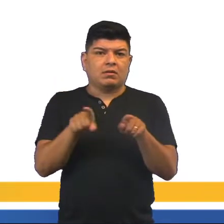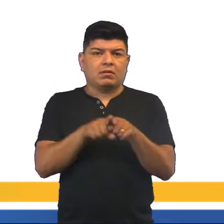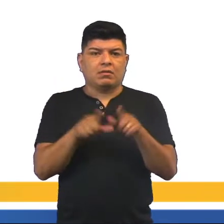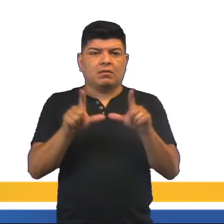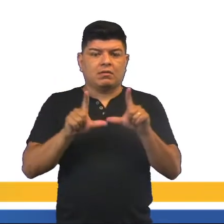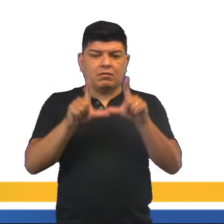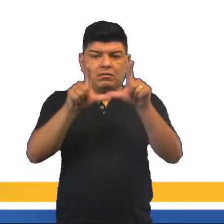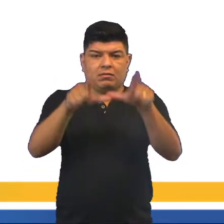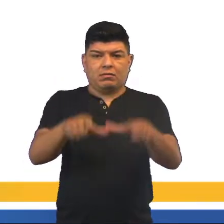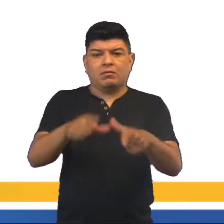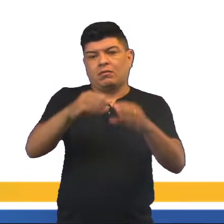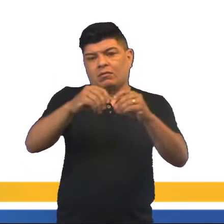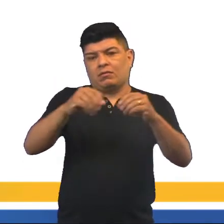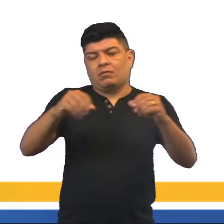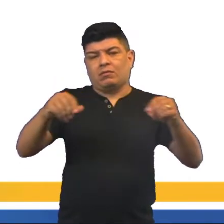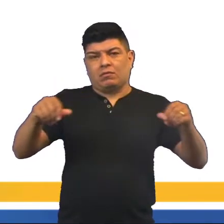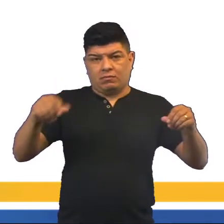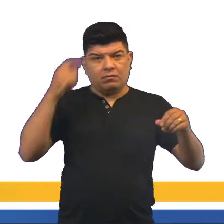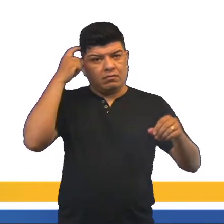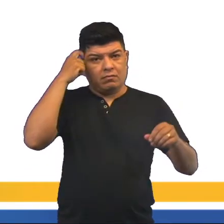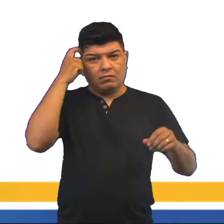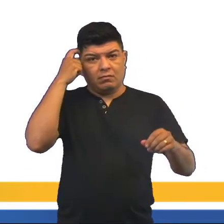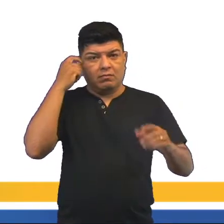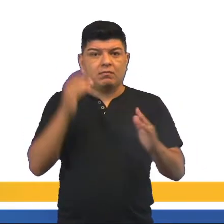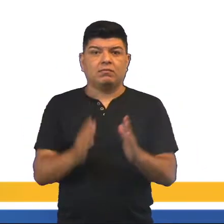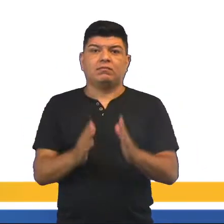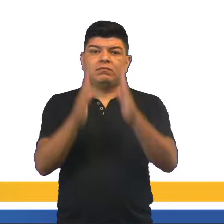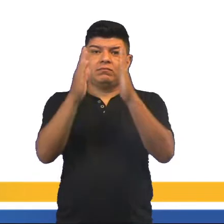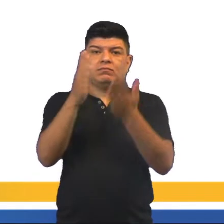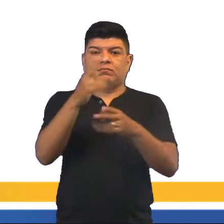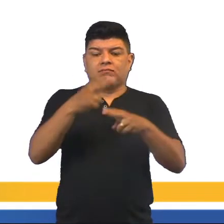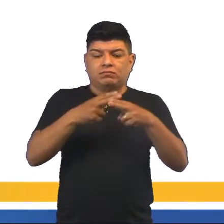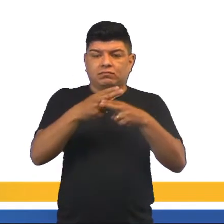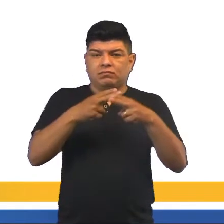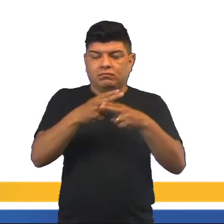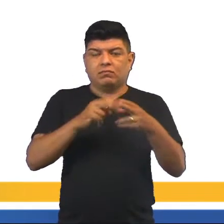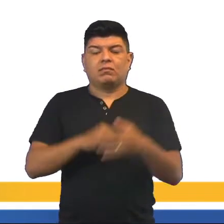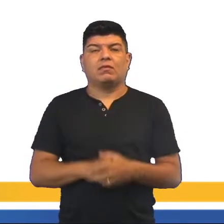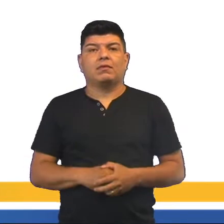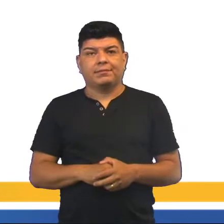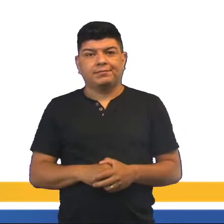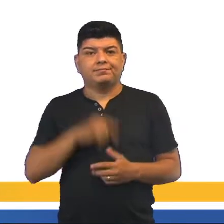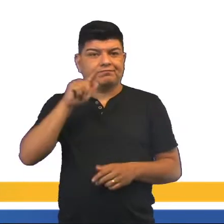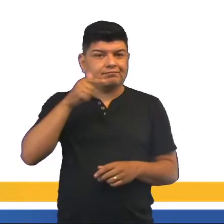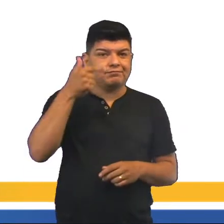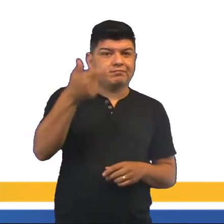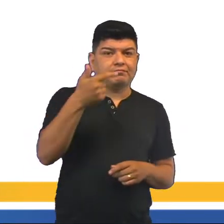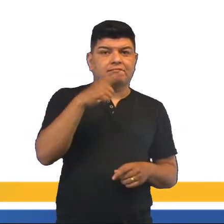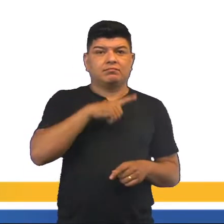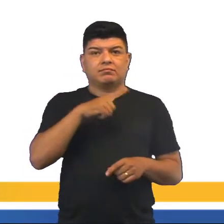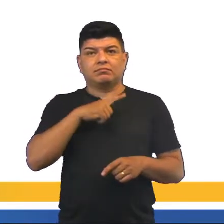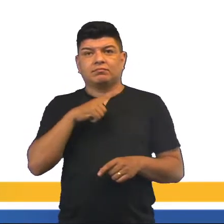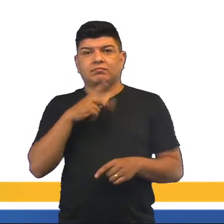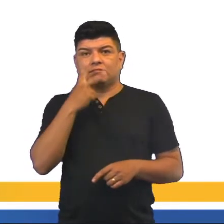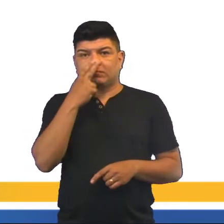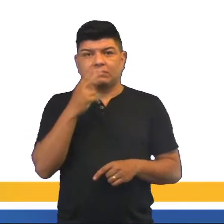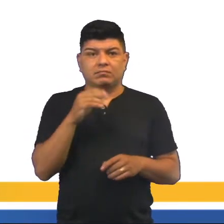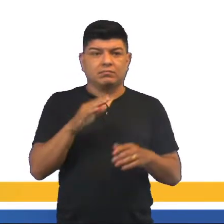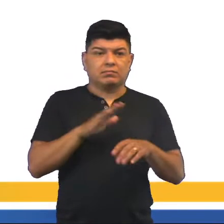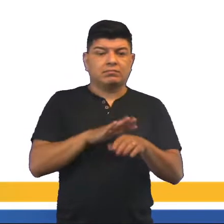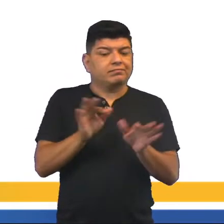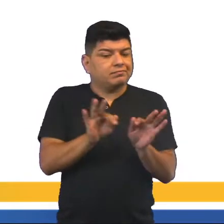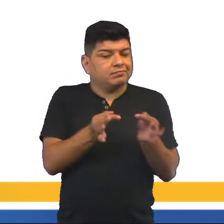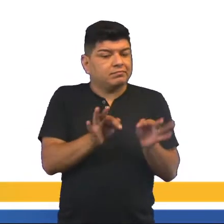de argila em sequências verticais com o auxílio de um estilete feito de cana. Posteriormente, as formas tornaram-se